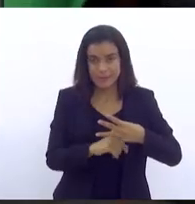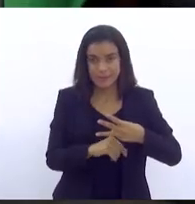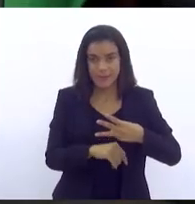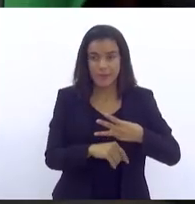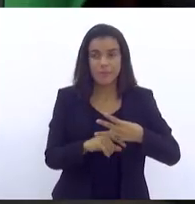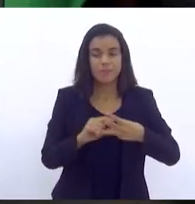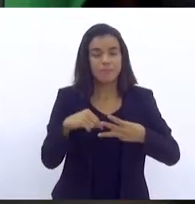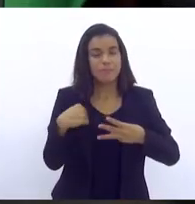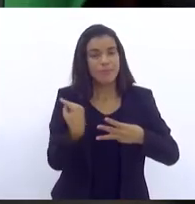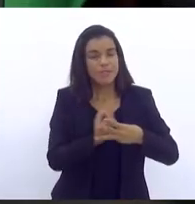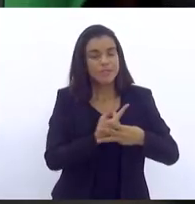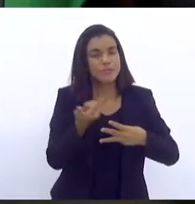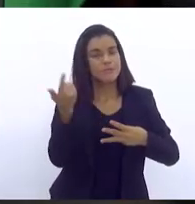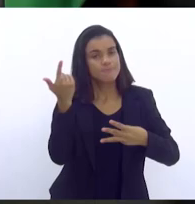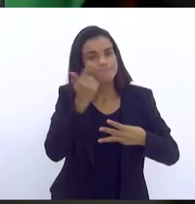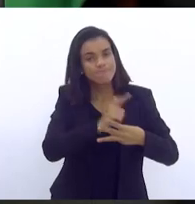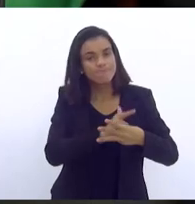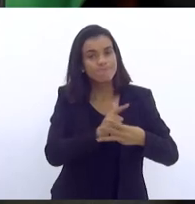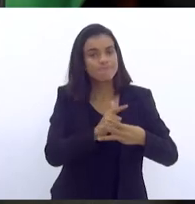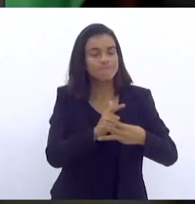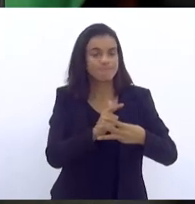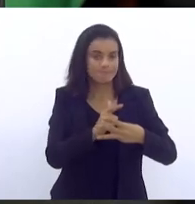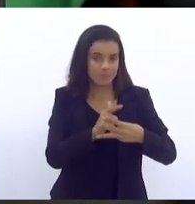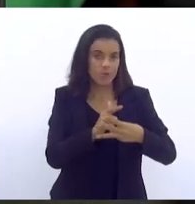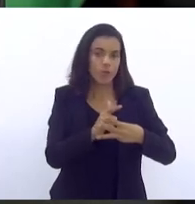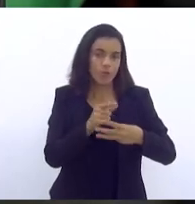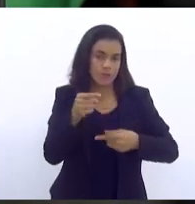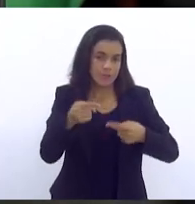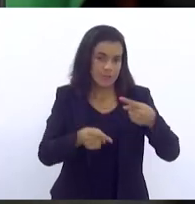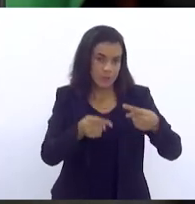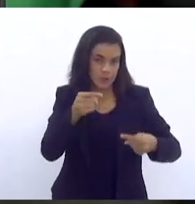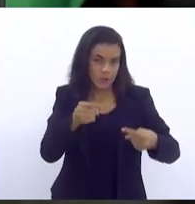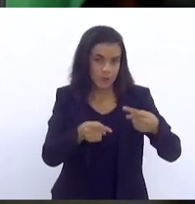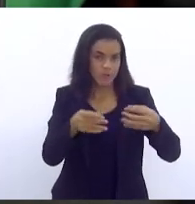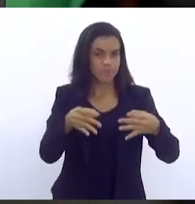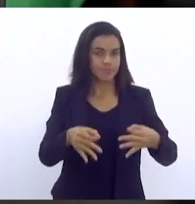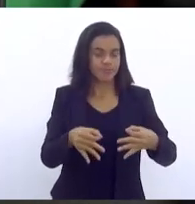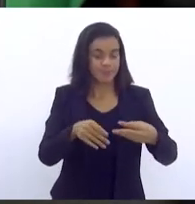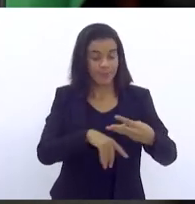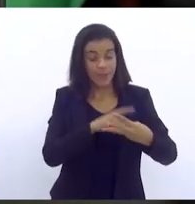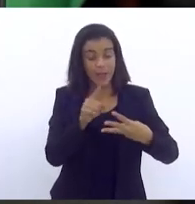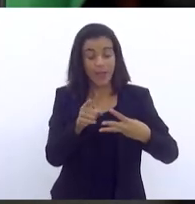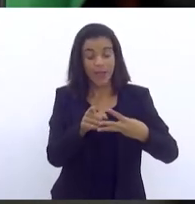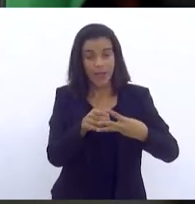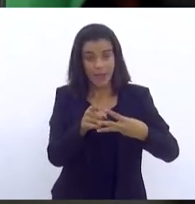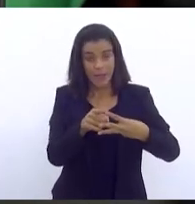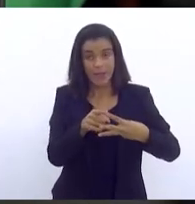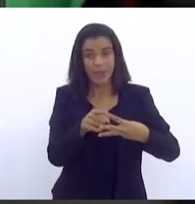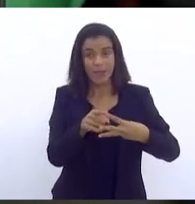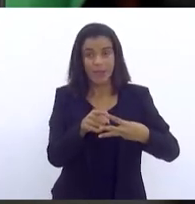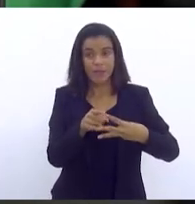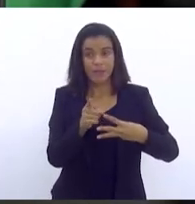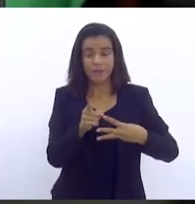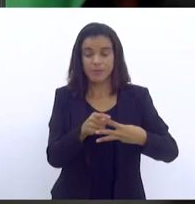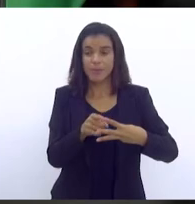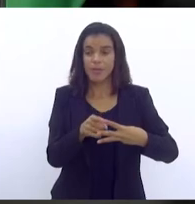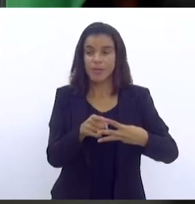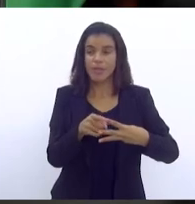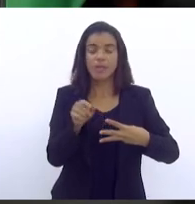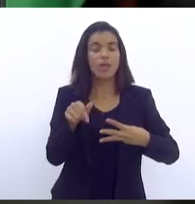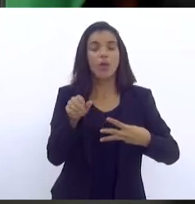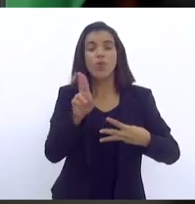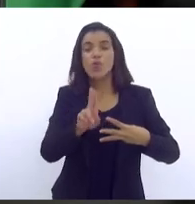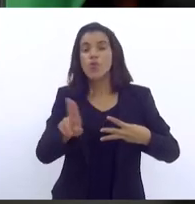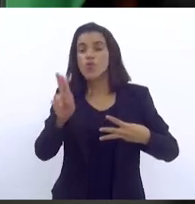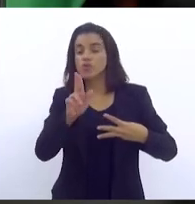para que a gente possa fazer a discussão primeira é que o uso da água